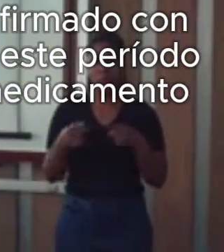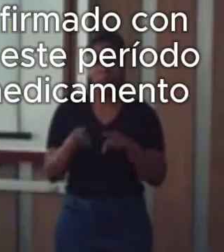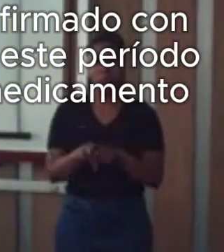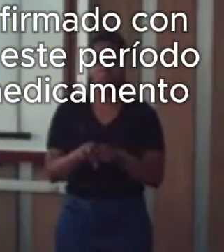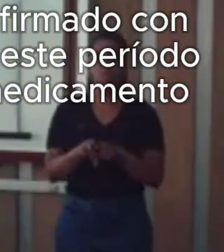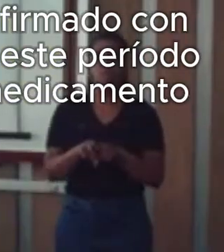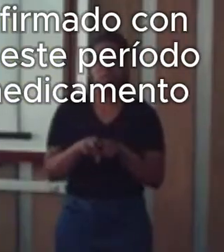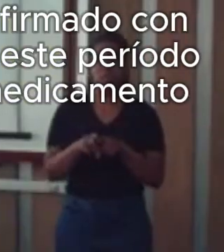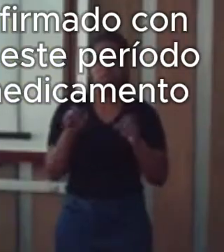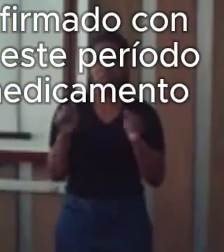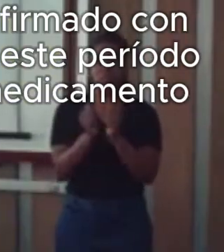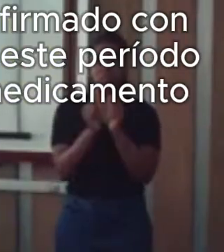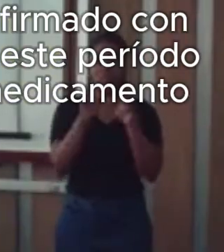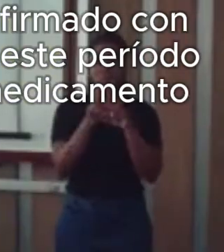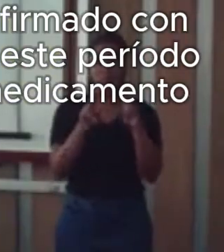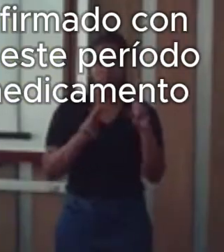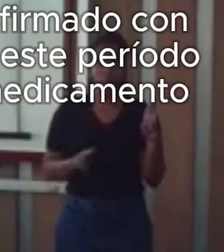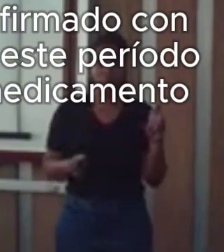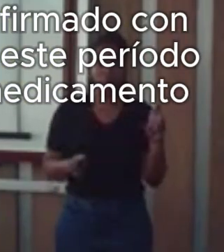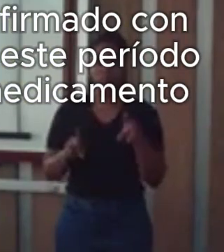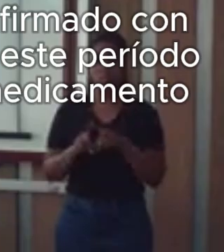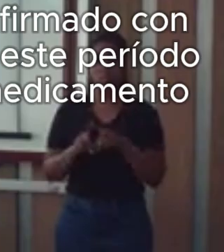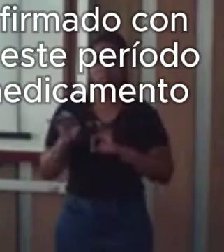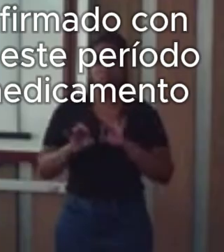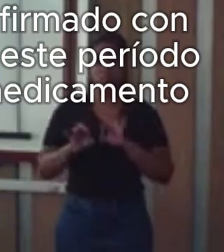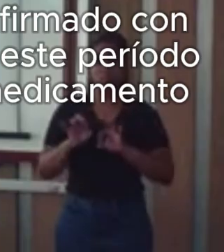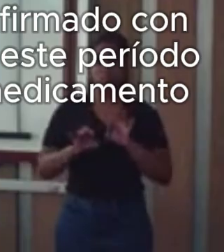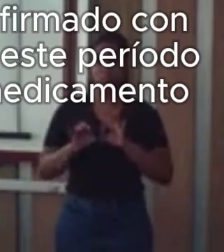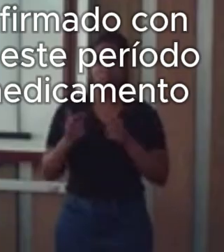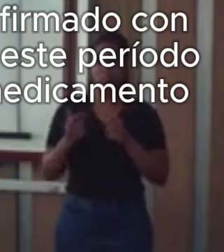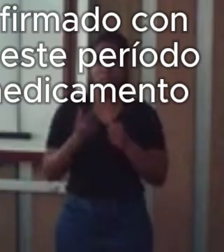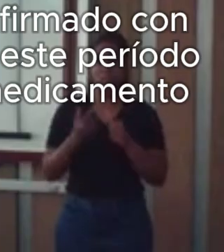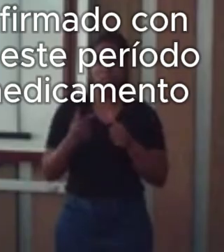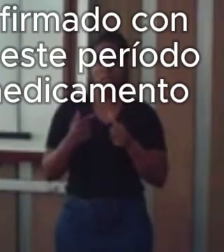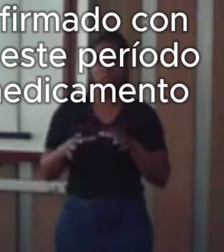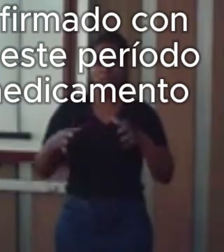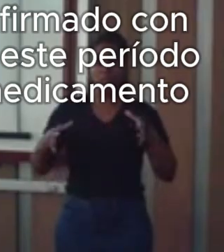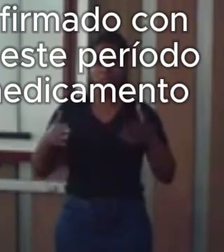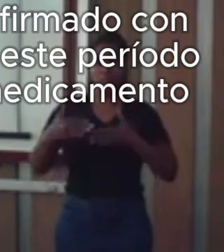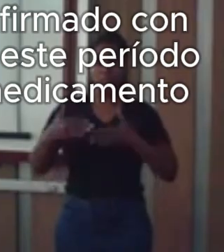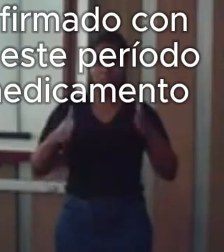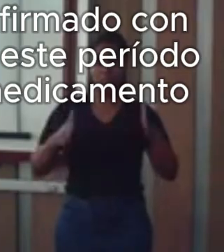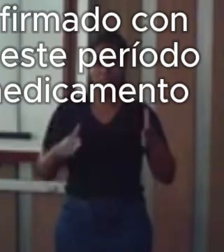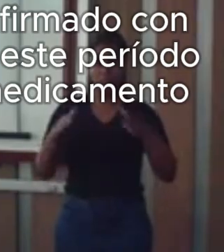UFRJ. A produção do lote piloto foi feita em 22, quer dizer, nesse